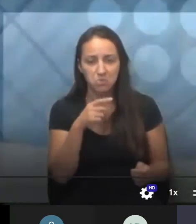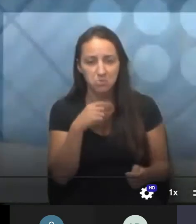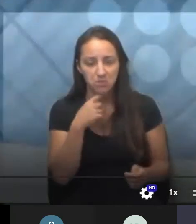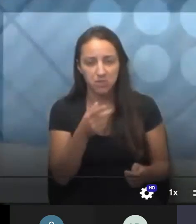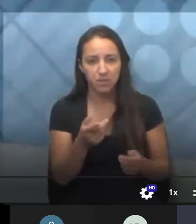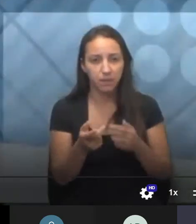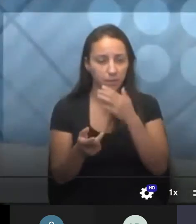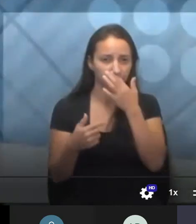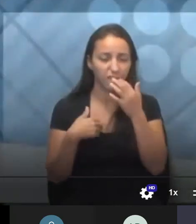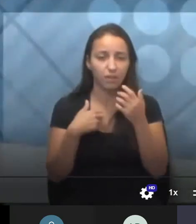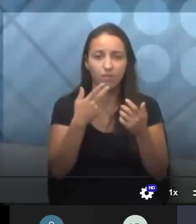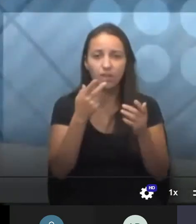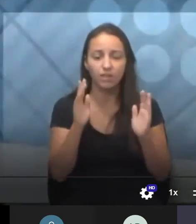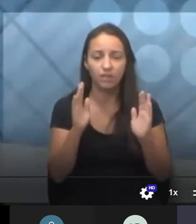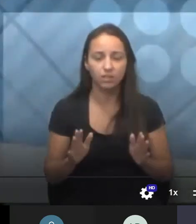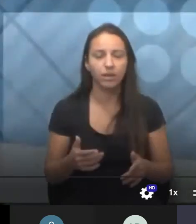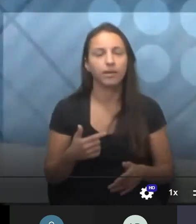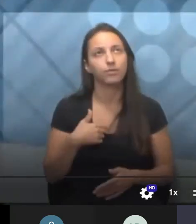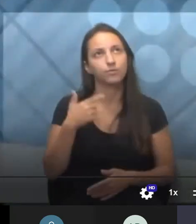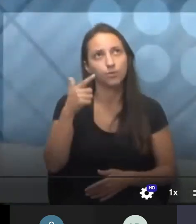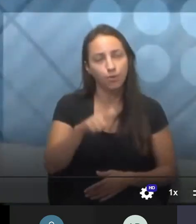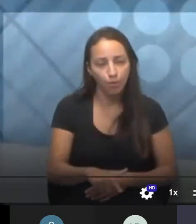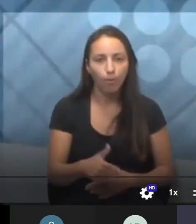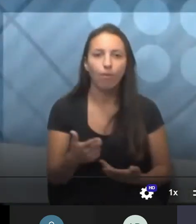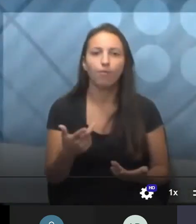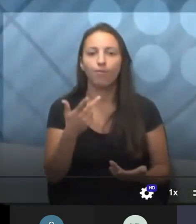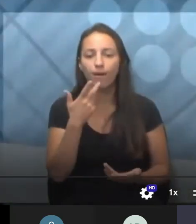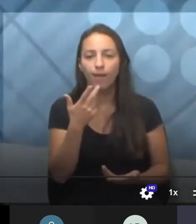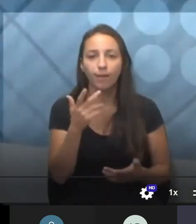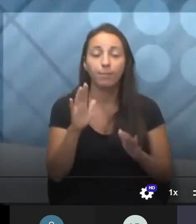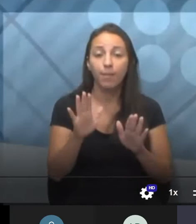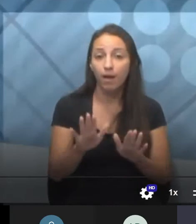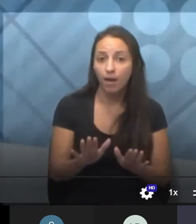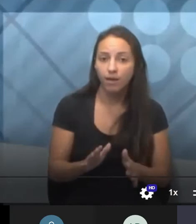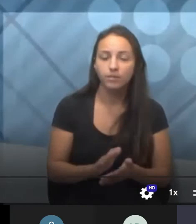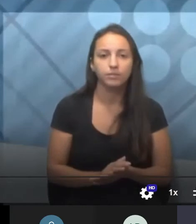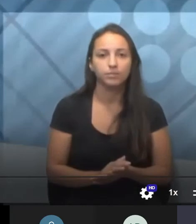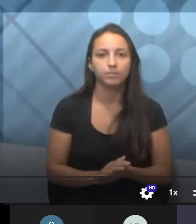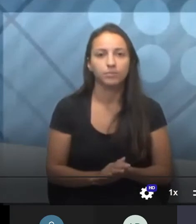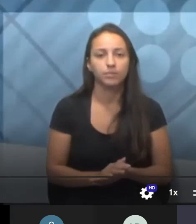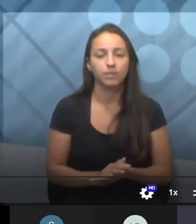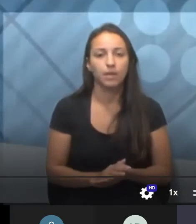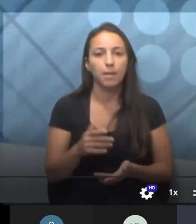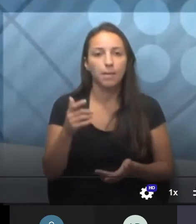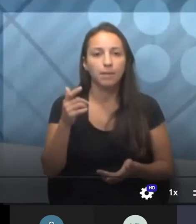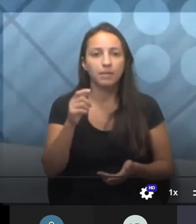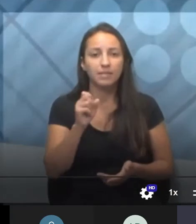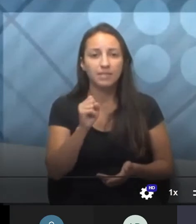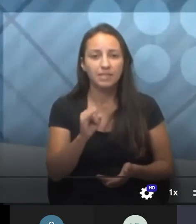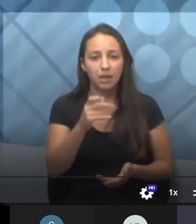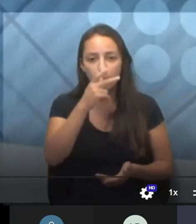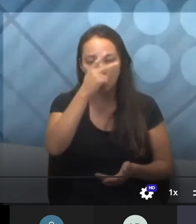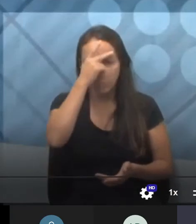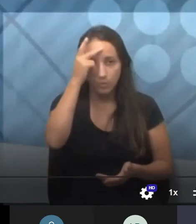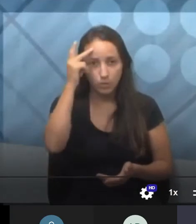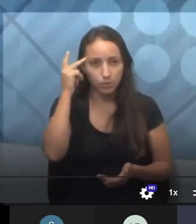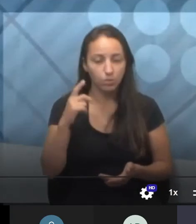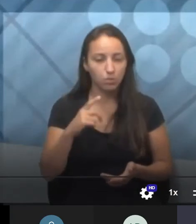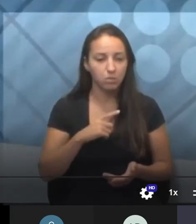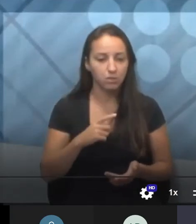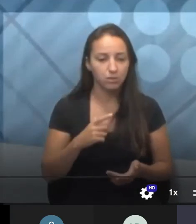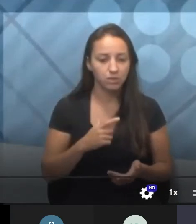vou repetir mais uma vez, lá vem a professora Thaís, mas quanto mais a pessoa pode ter